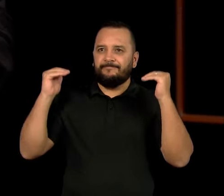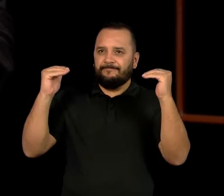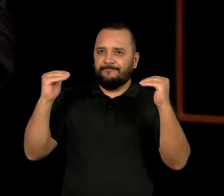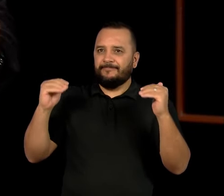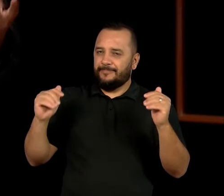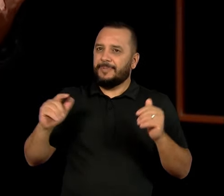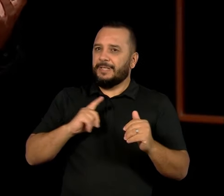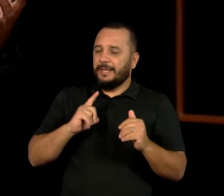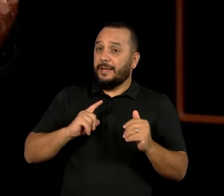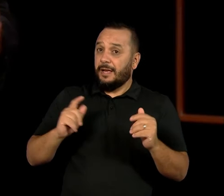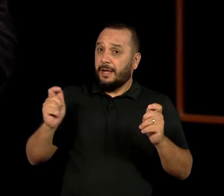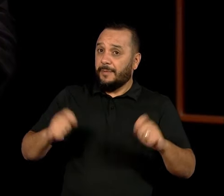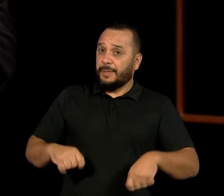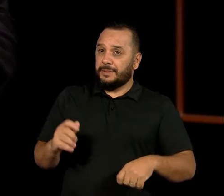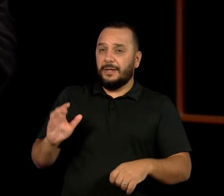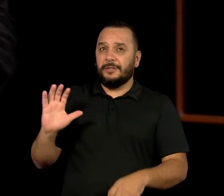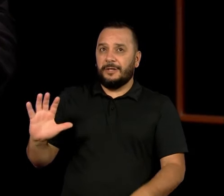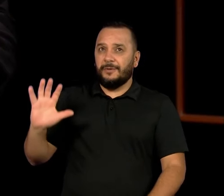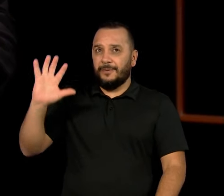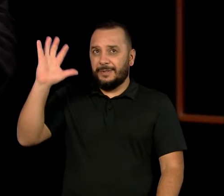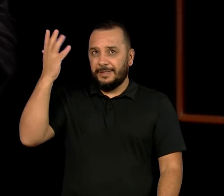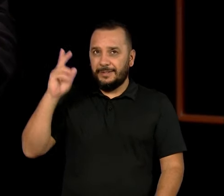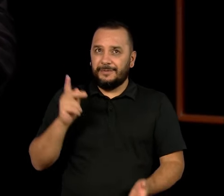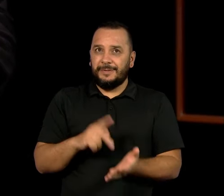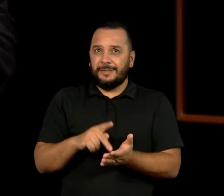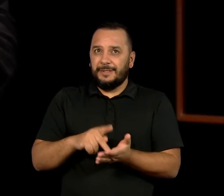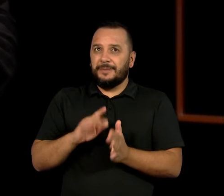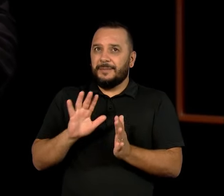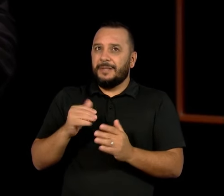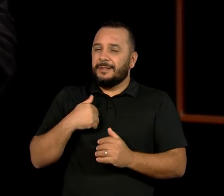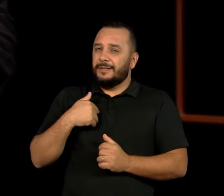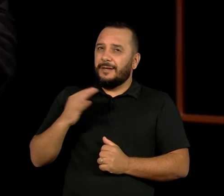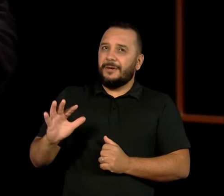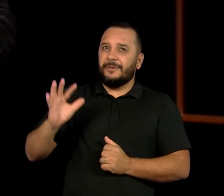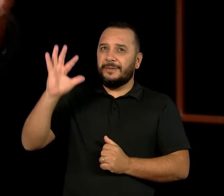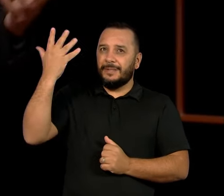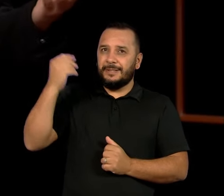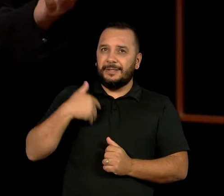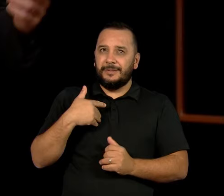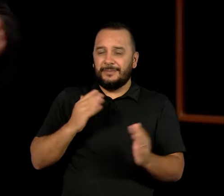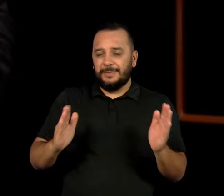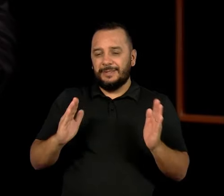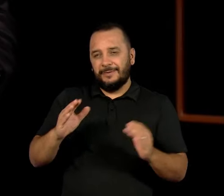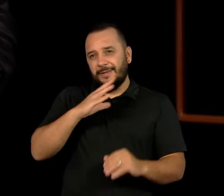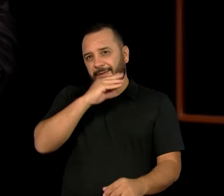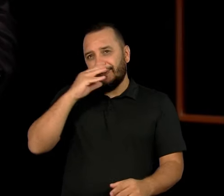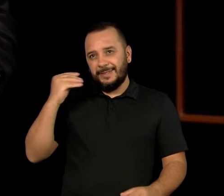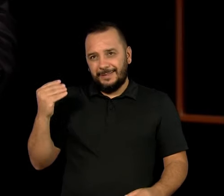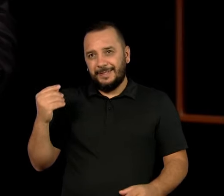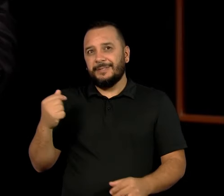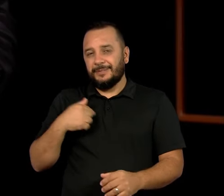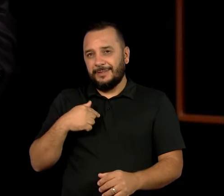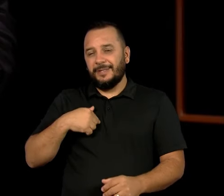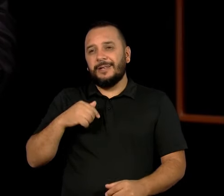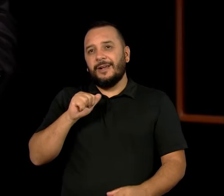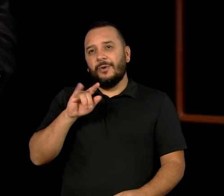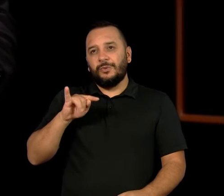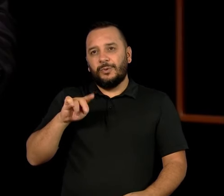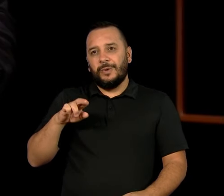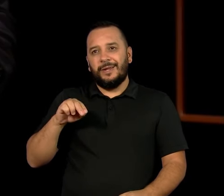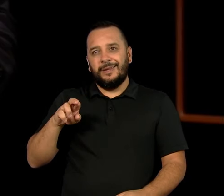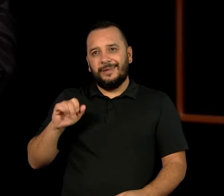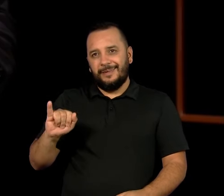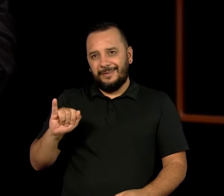realmente acontecerem. Mas aconteceu ainda na adolescência, primeiro com o Alto do Rei, que ficou publicado nos cadernos de